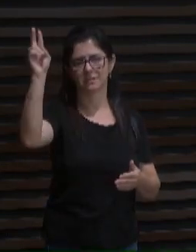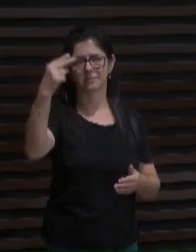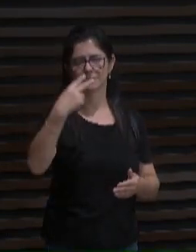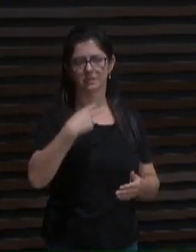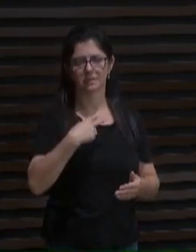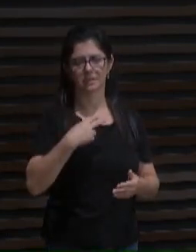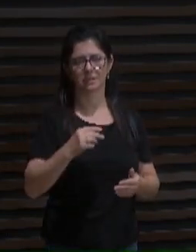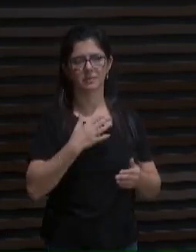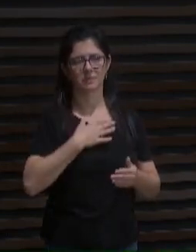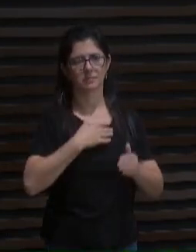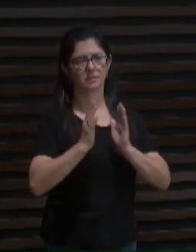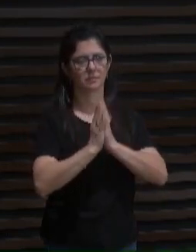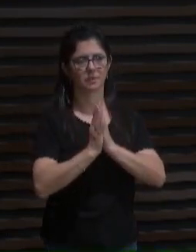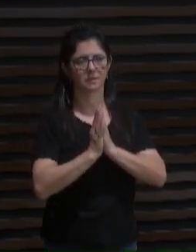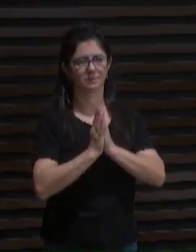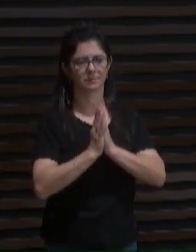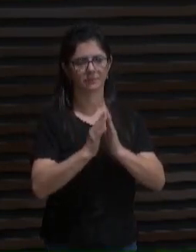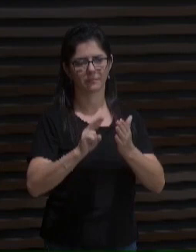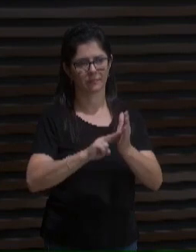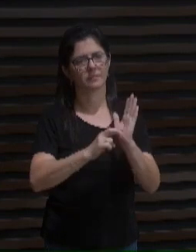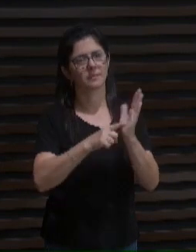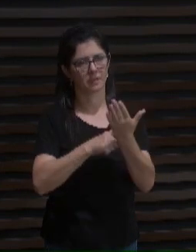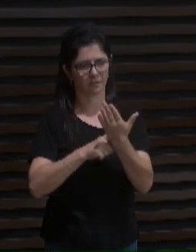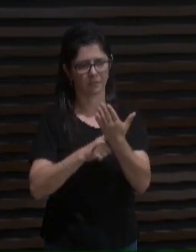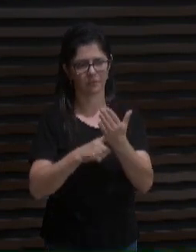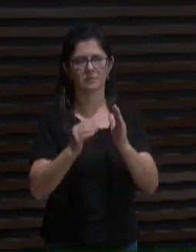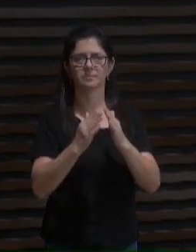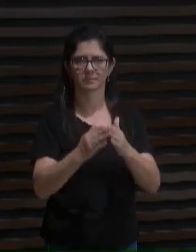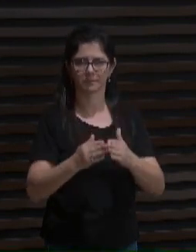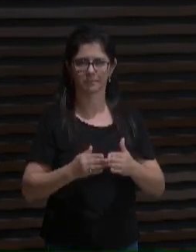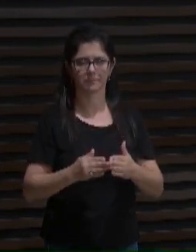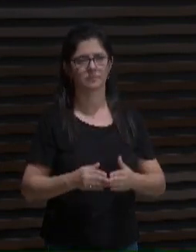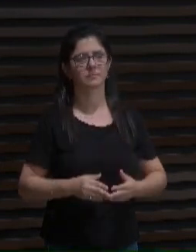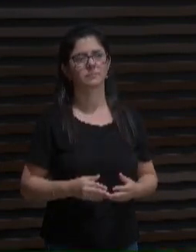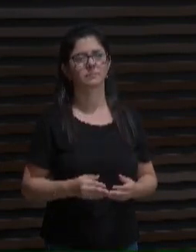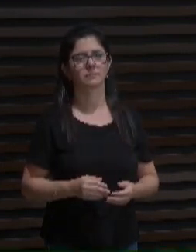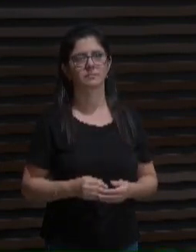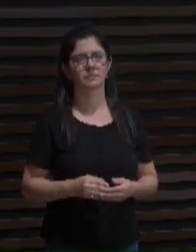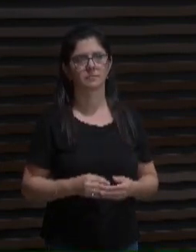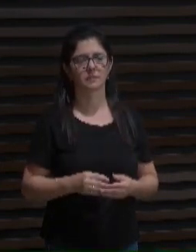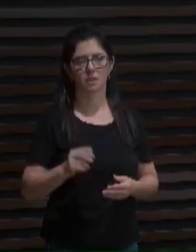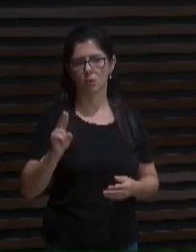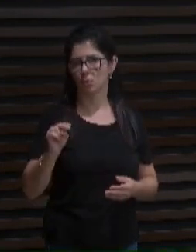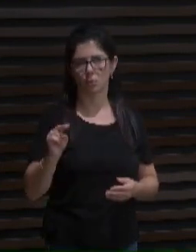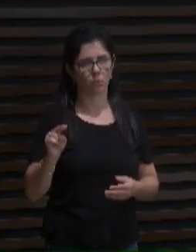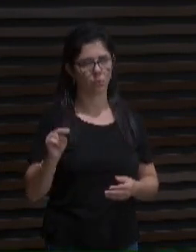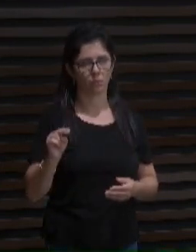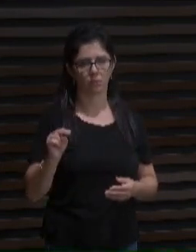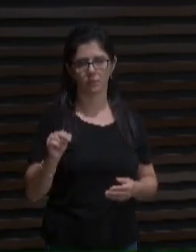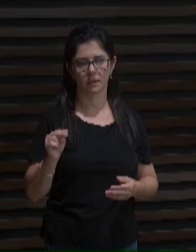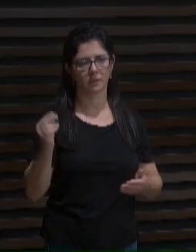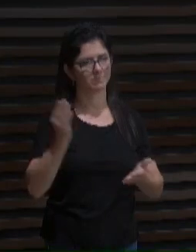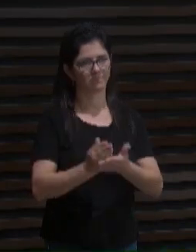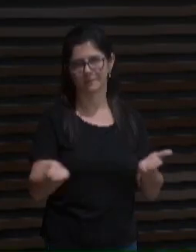Senhor, aí eu vou ter mais intimidade com o Senhor. A NVT diz assim, ó, nunca deixem